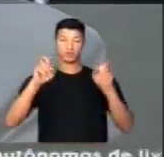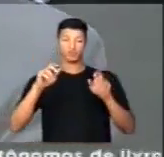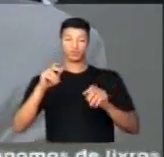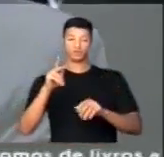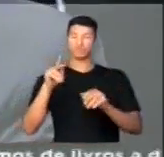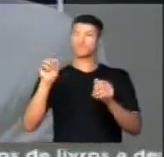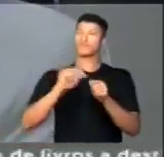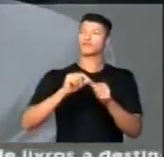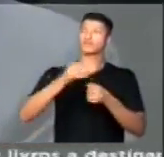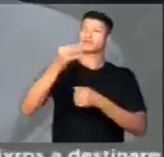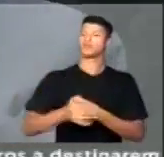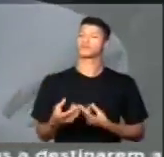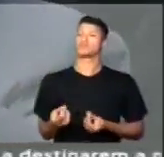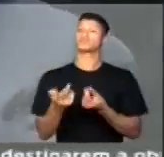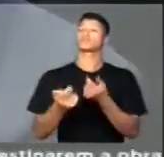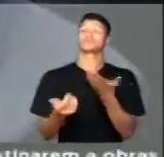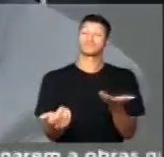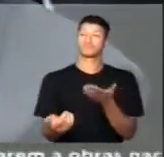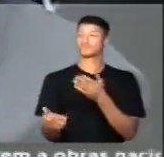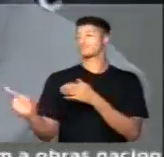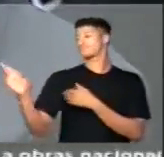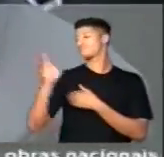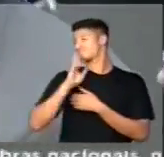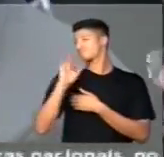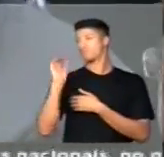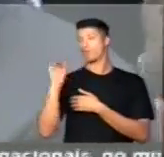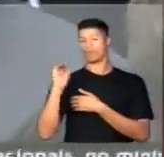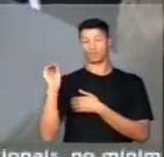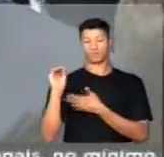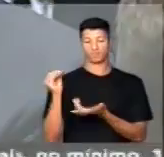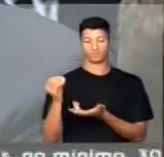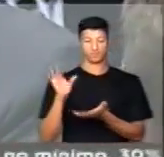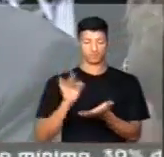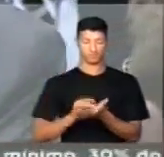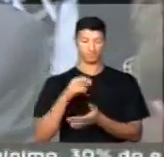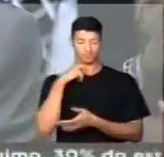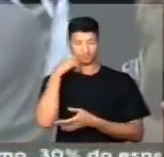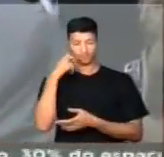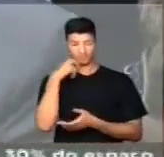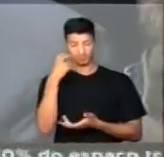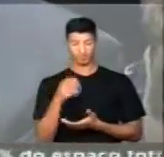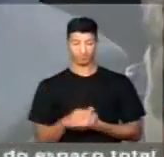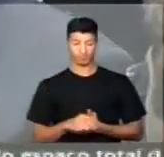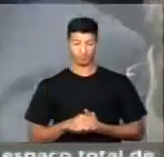providência para esses recursos e ele não respondeu nada. É vergonhoso.